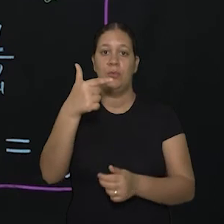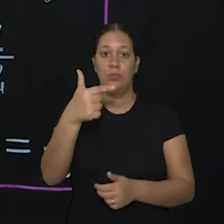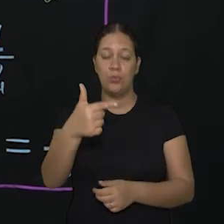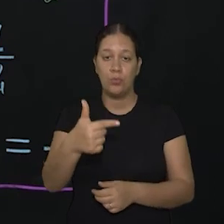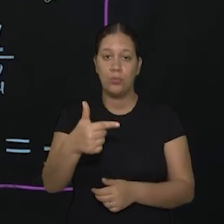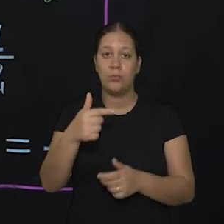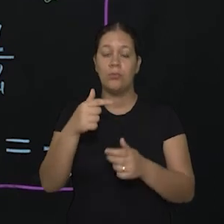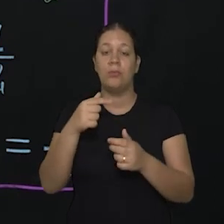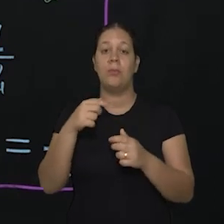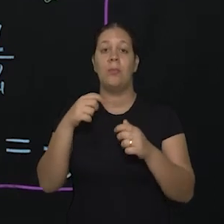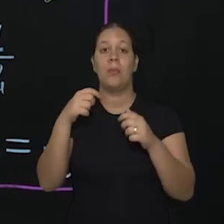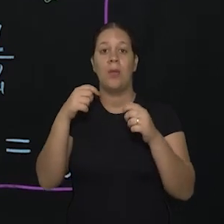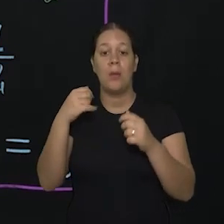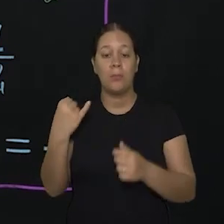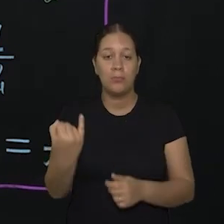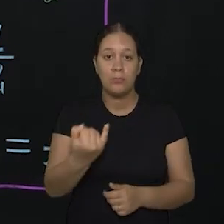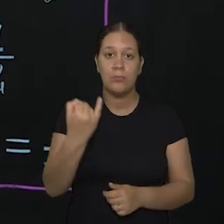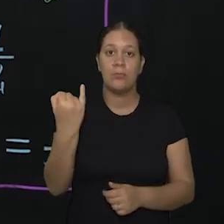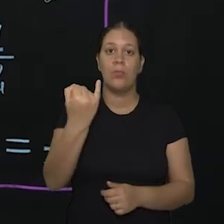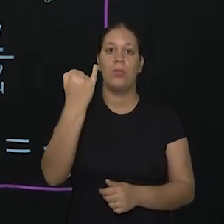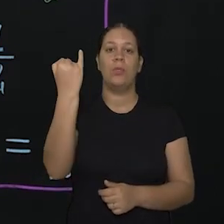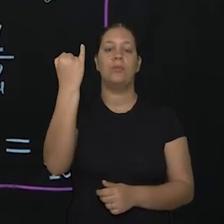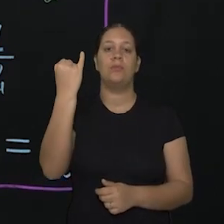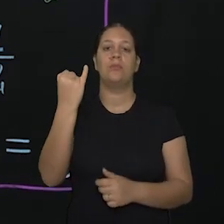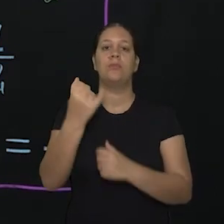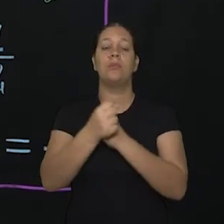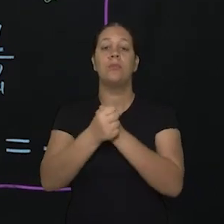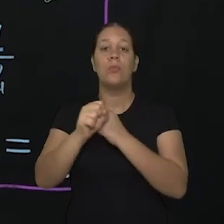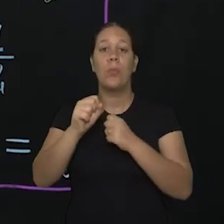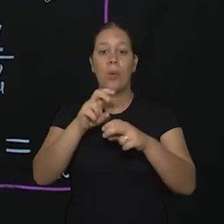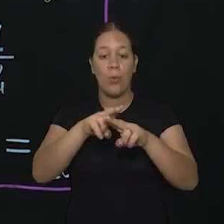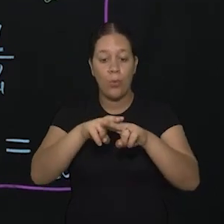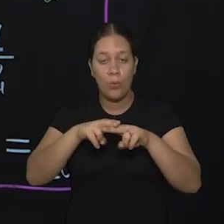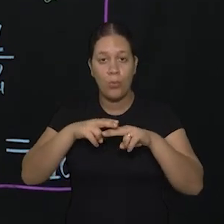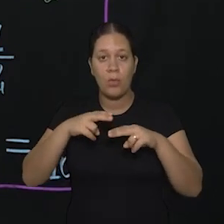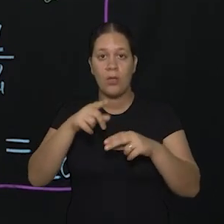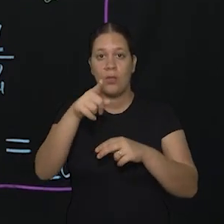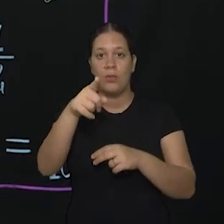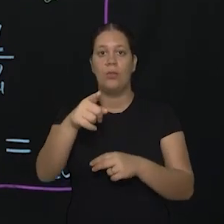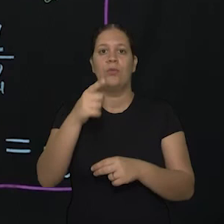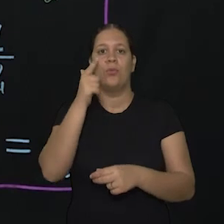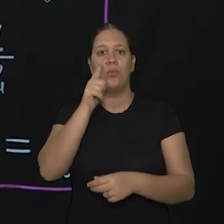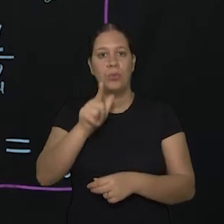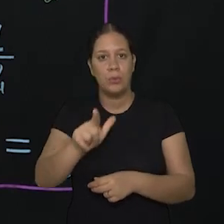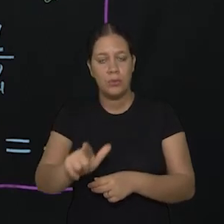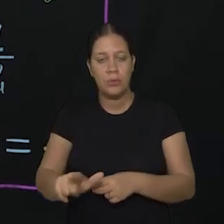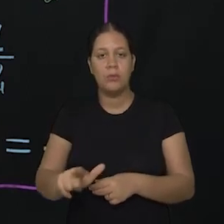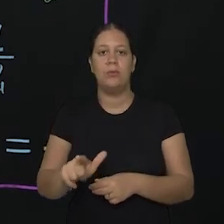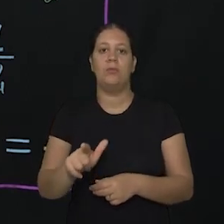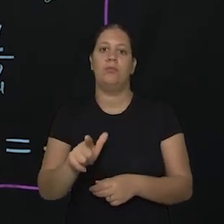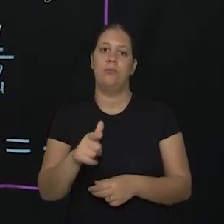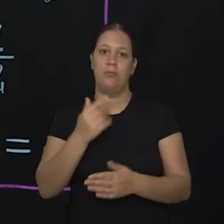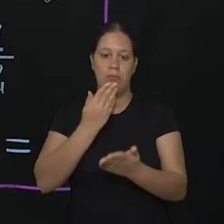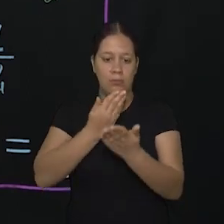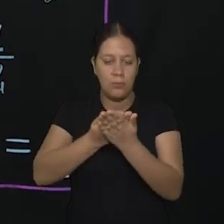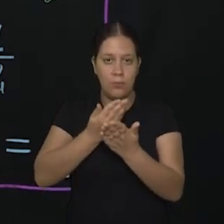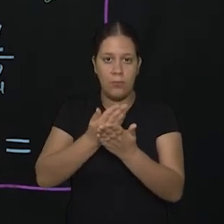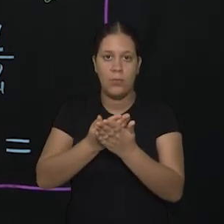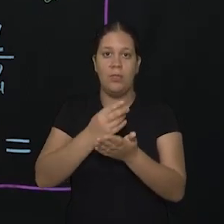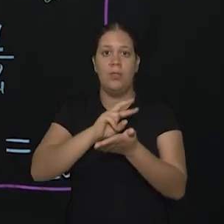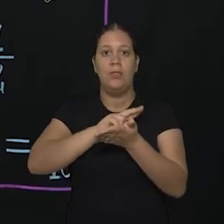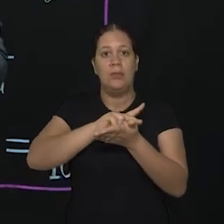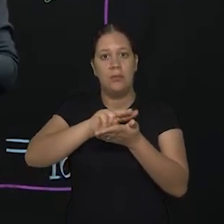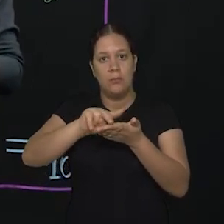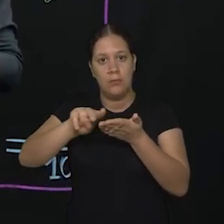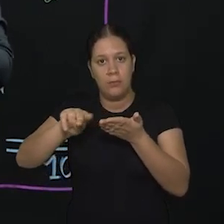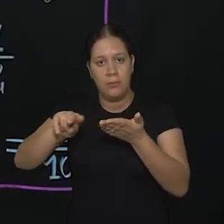esses números racionais, eles têm uma importância muito grande, pois você consegue trabalhar com eles em várias